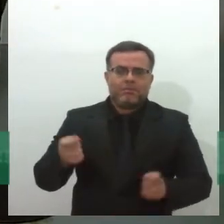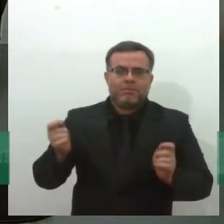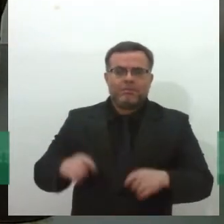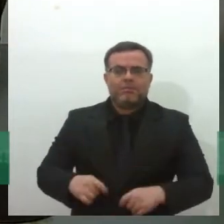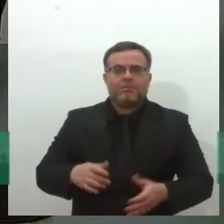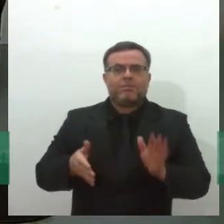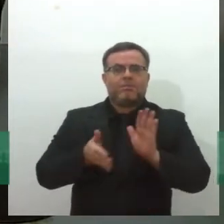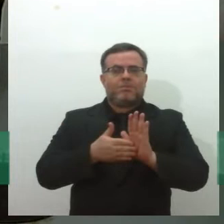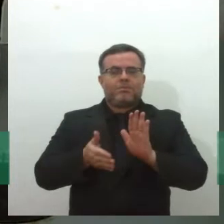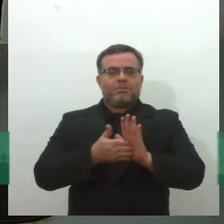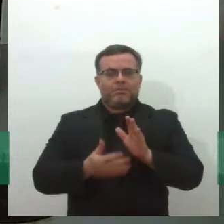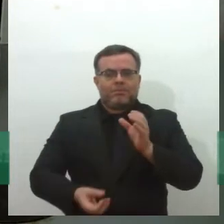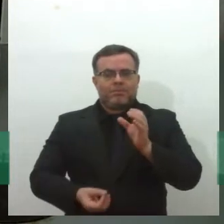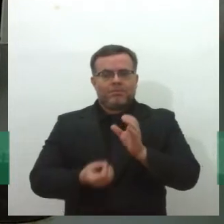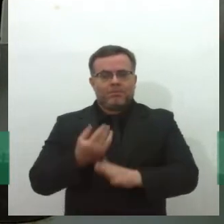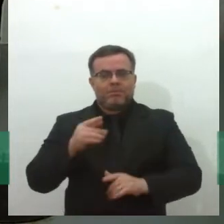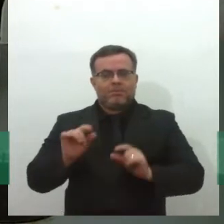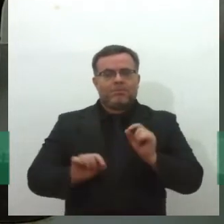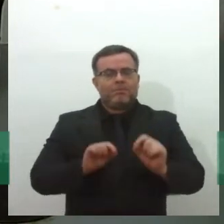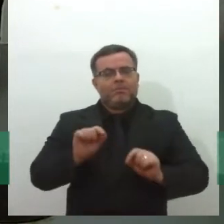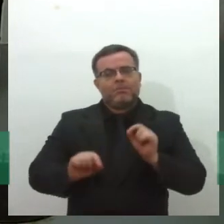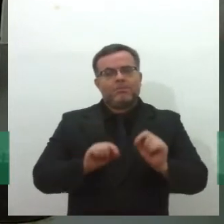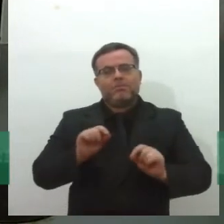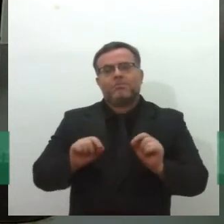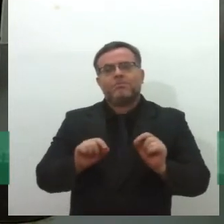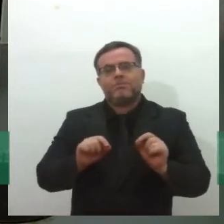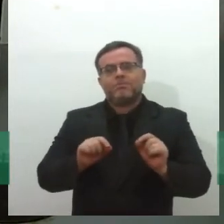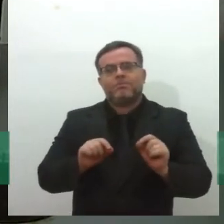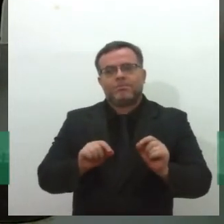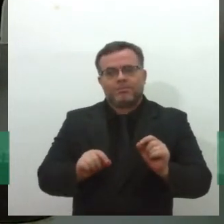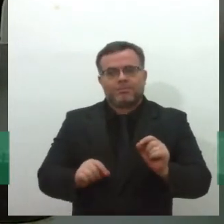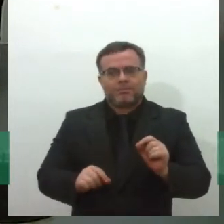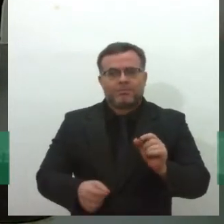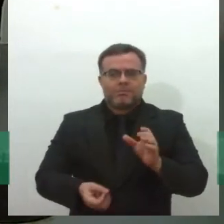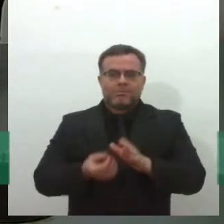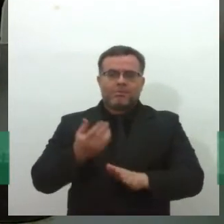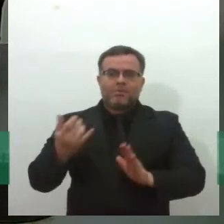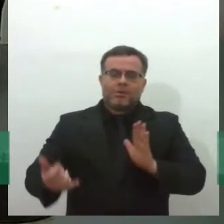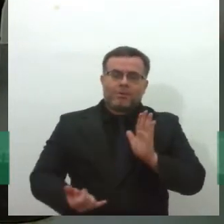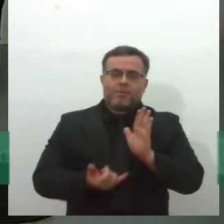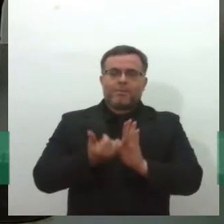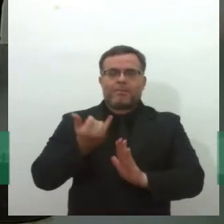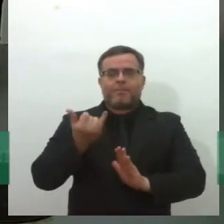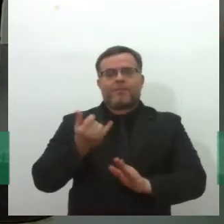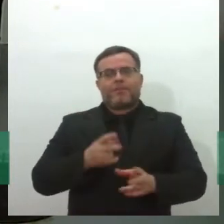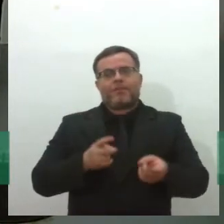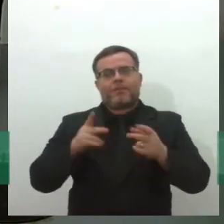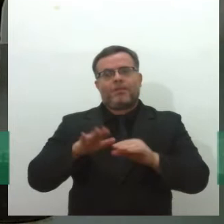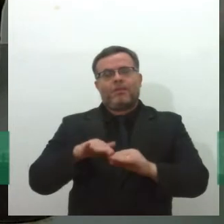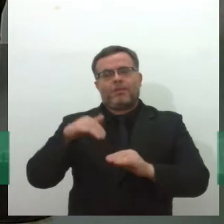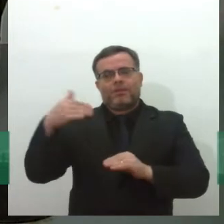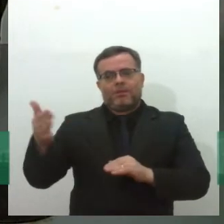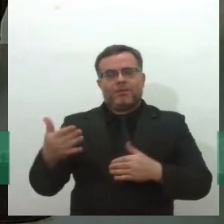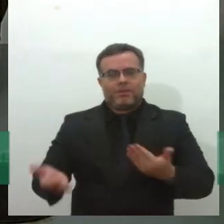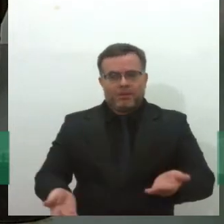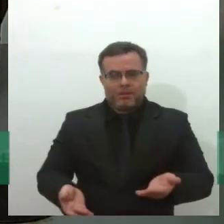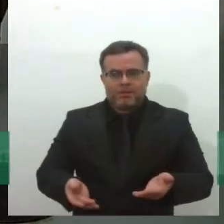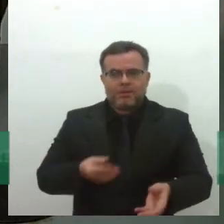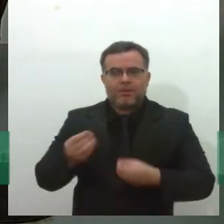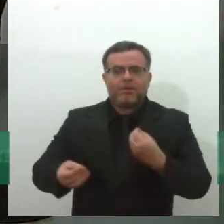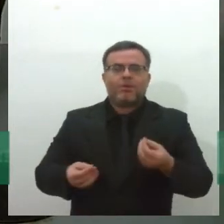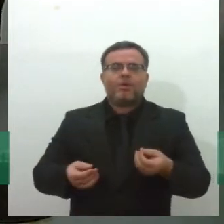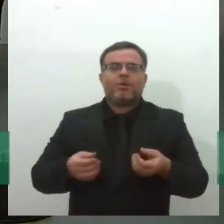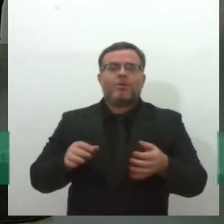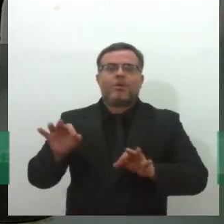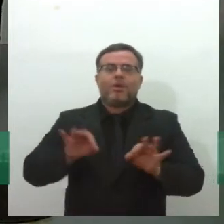proposta aí de criação do exporto, há uma criação de um imposto sobre exportação do petróleo bruto. Como era que isso